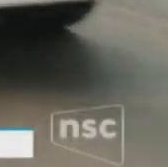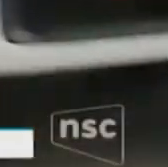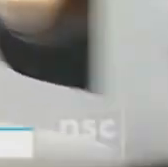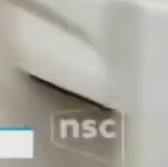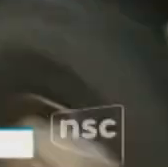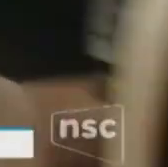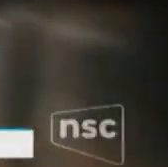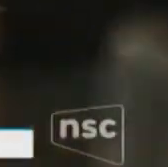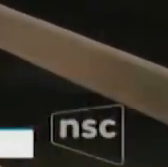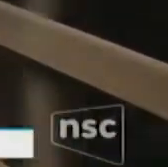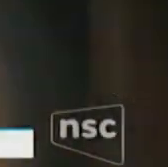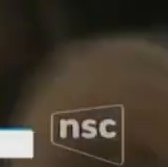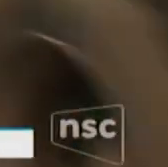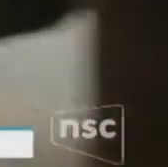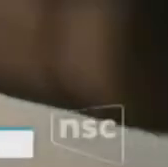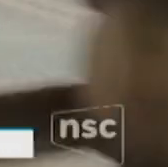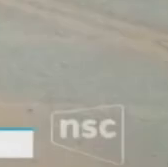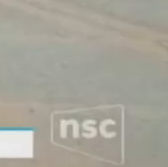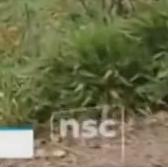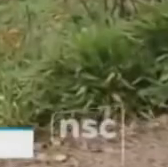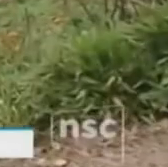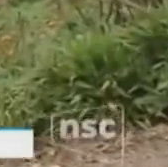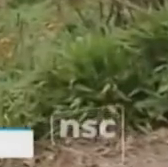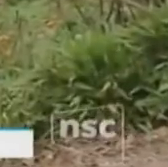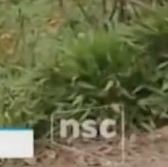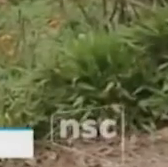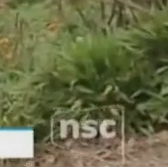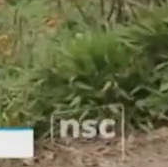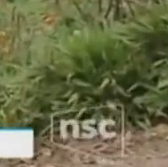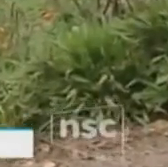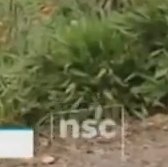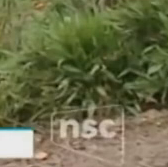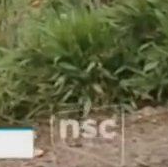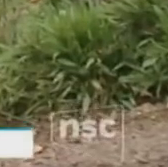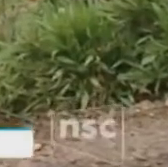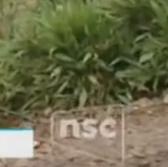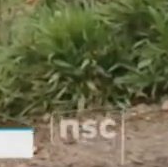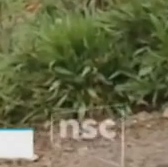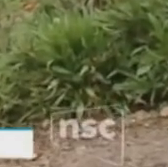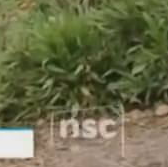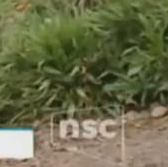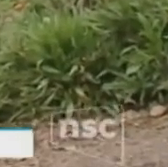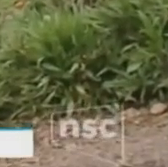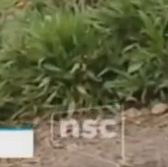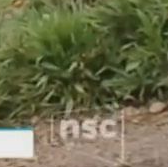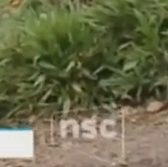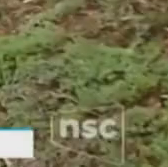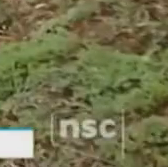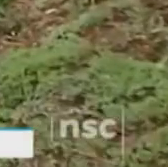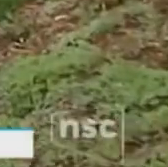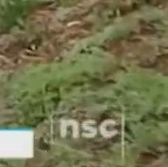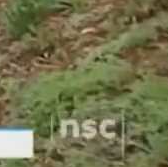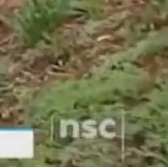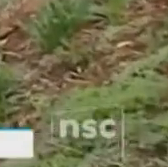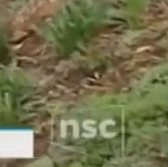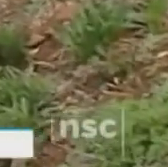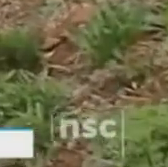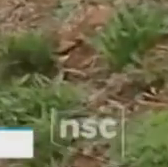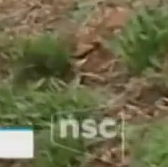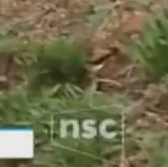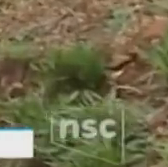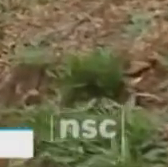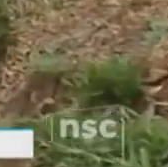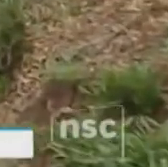pela parte urbana da SC-283. Por aqui, o fluxo é intenso. O trecho é íngreme e cheio de